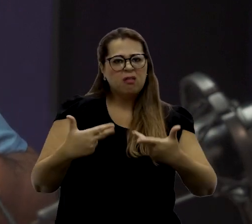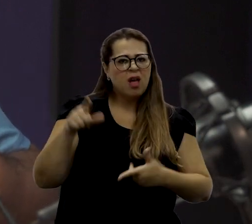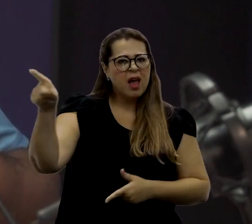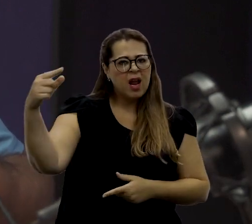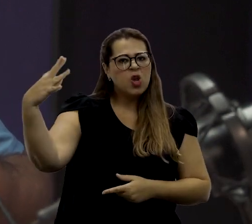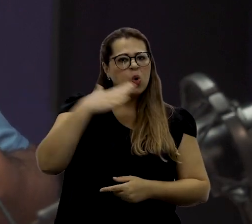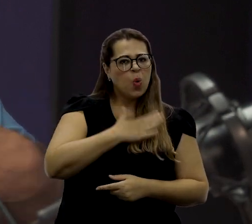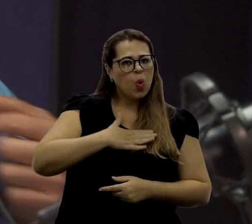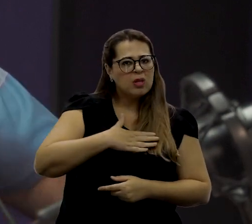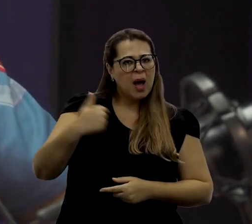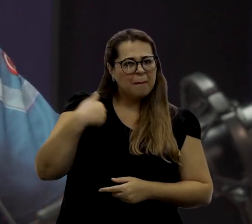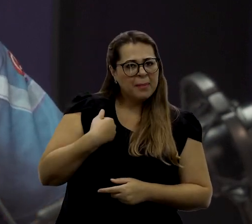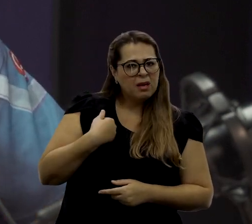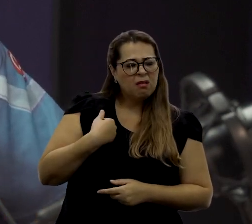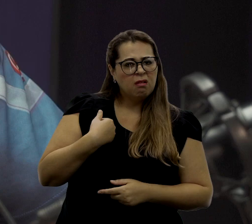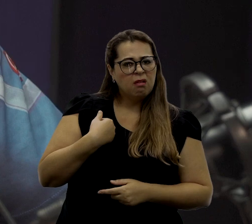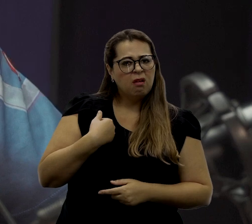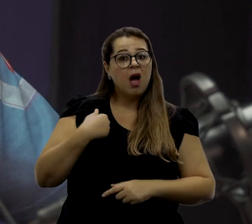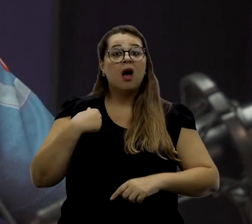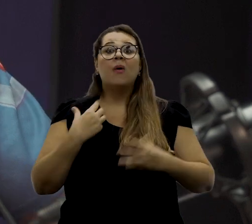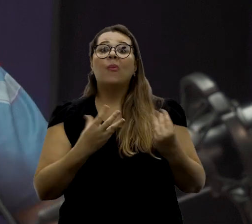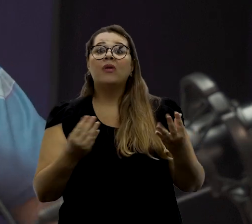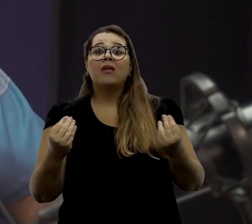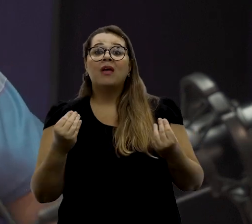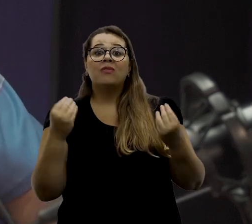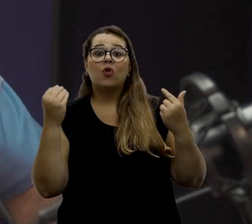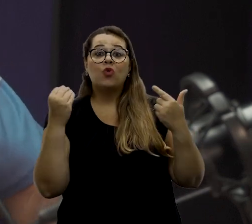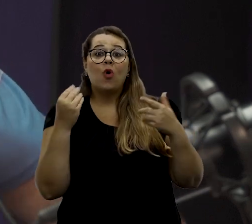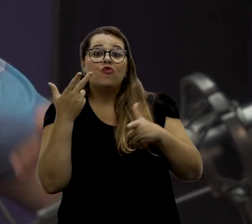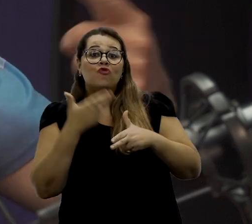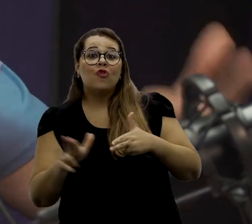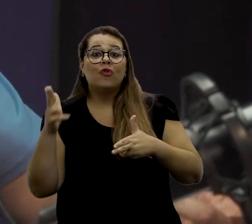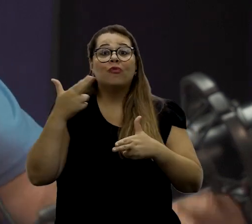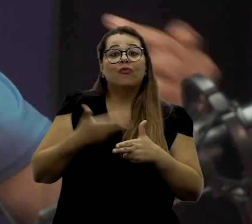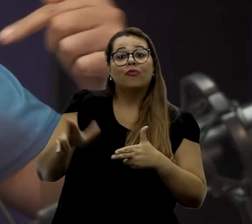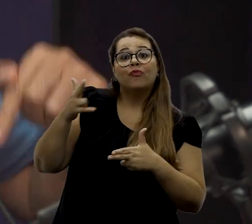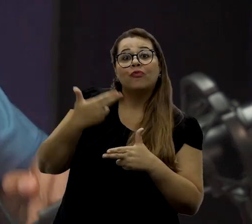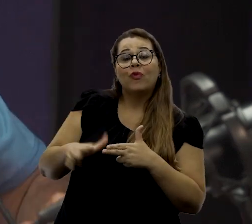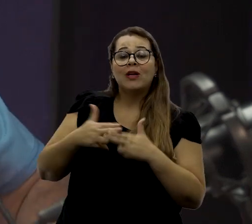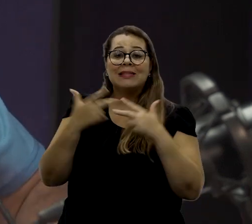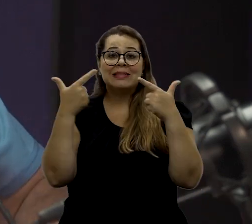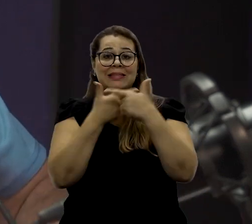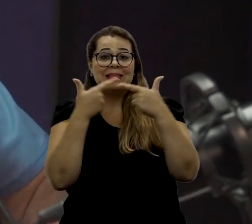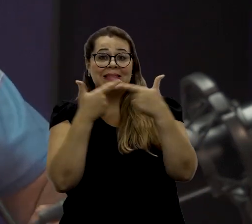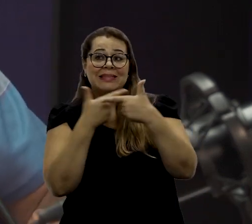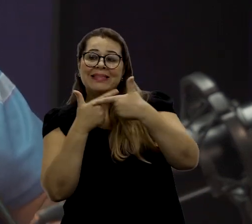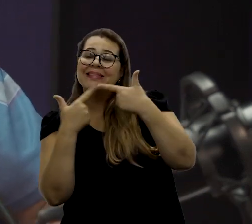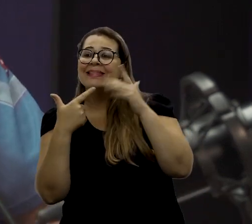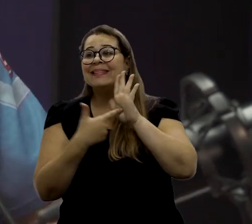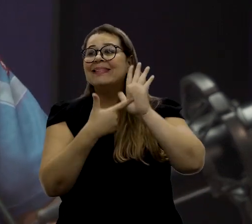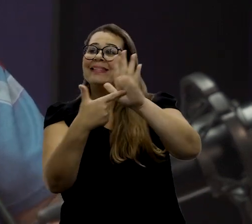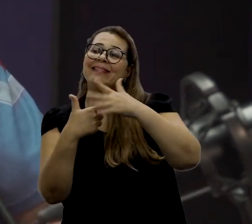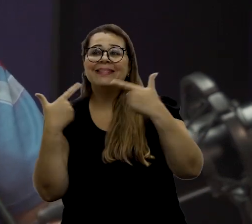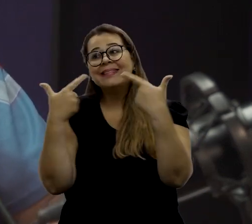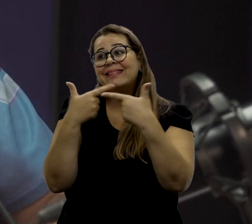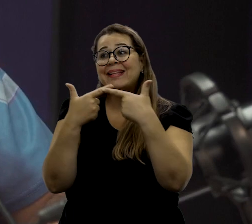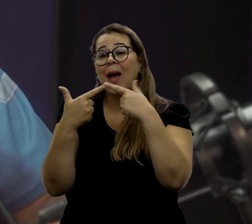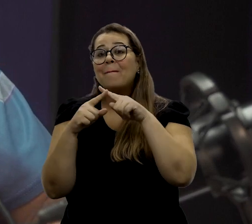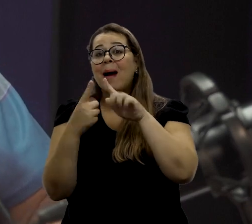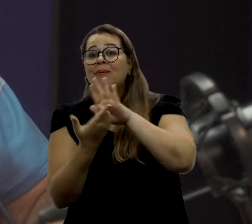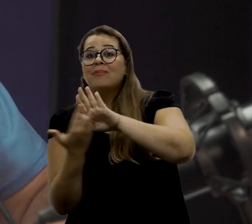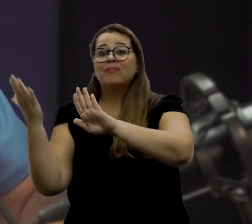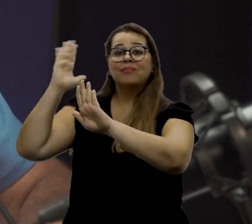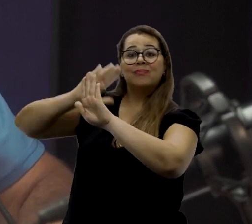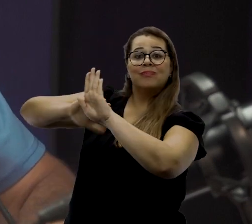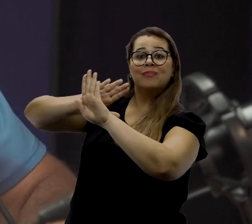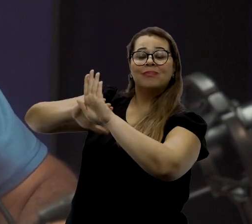Quantas vezes você ri e tem vontade de chorar? Quantas vezes você quer agradar o outro e você não agrada a si mesmo? Eu sempre digo que você é a pessoa mais importante